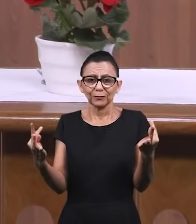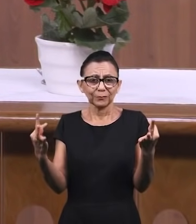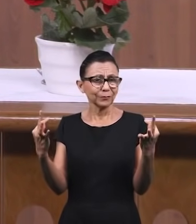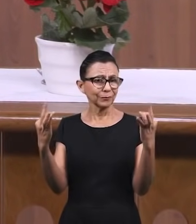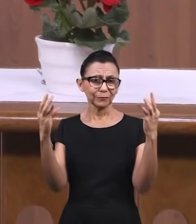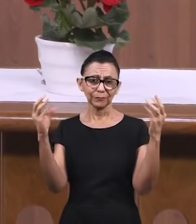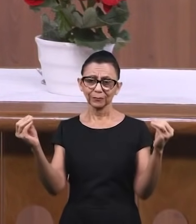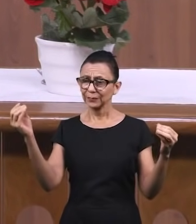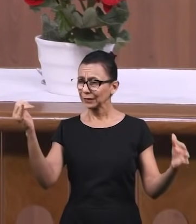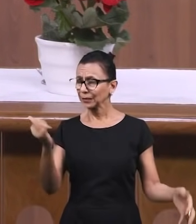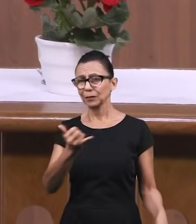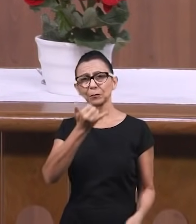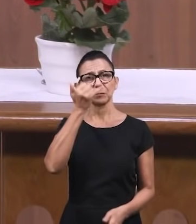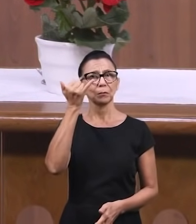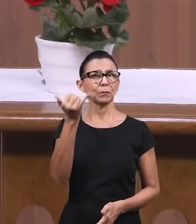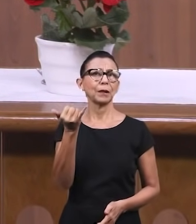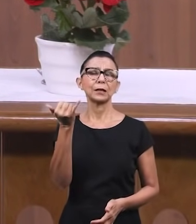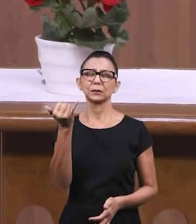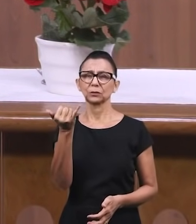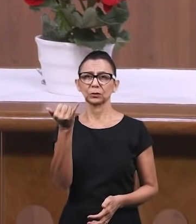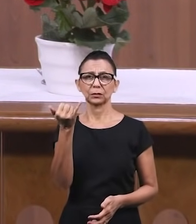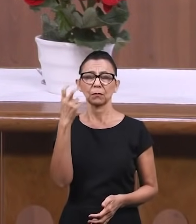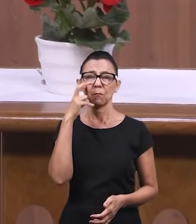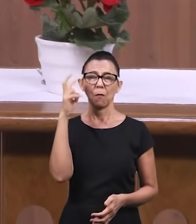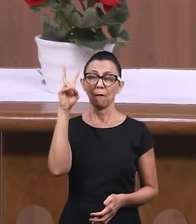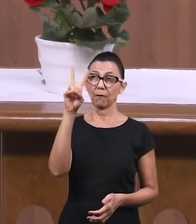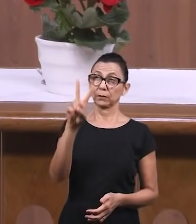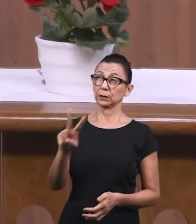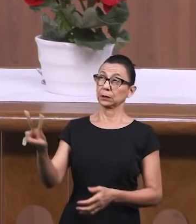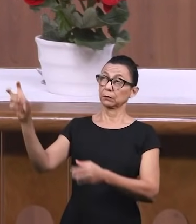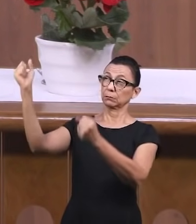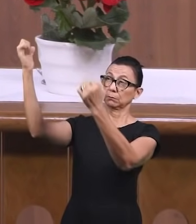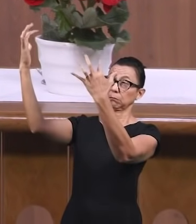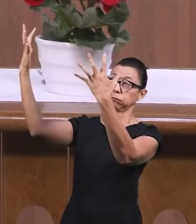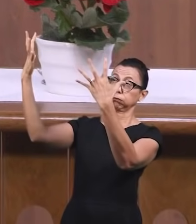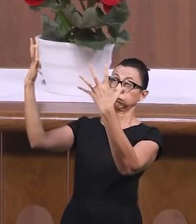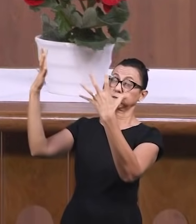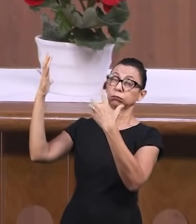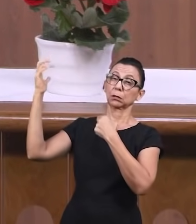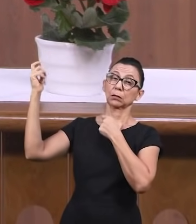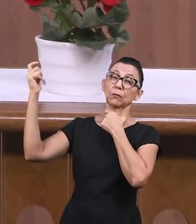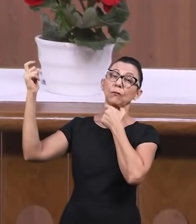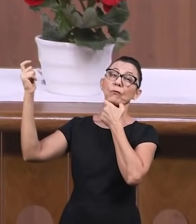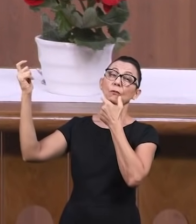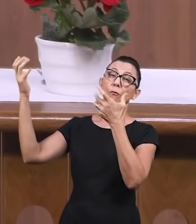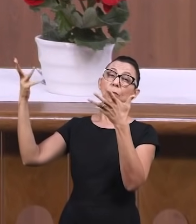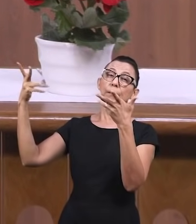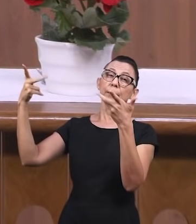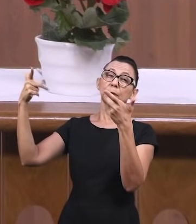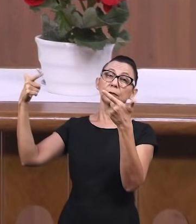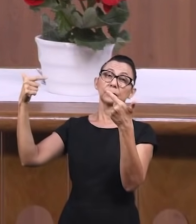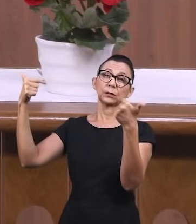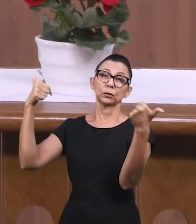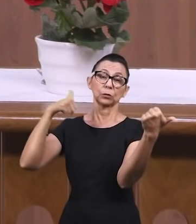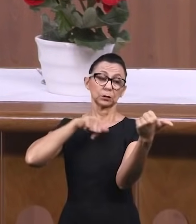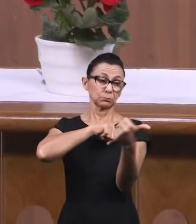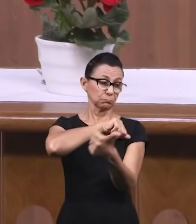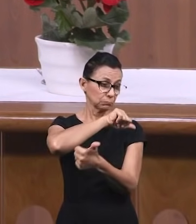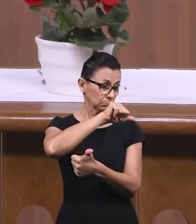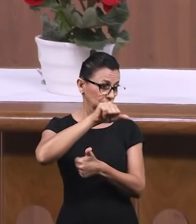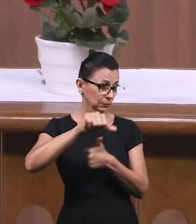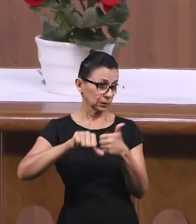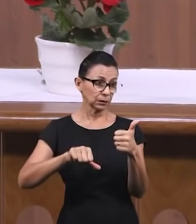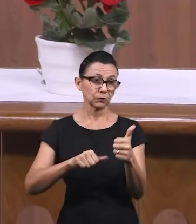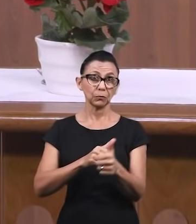com ele, que de repente aquela visão e aquela voz maravilhosa, gloriosa,